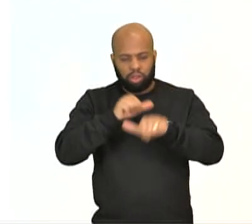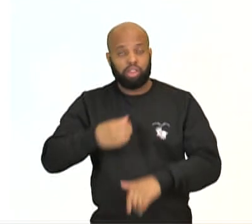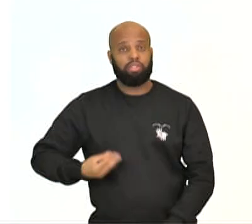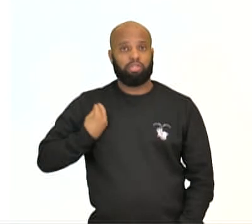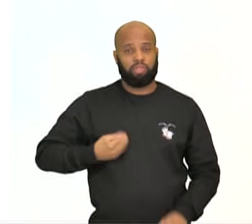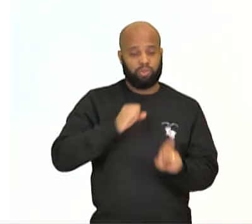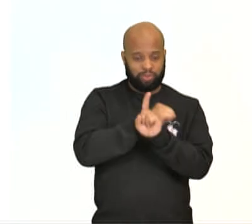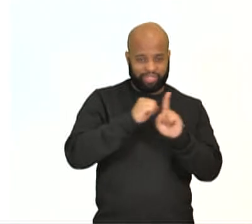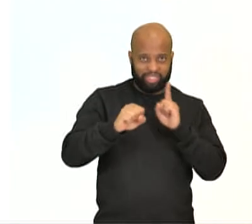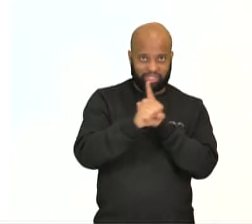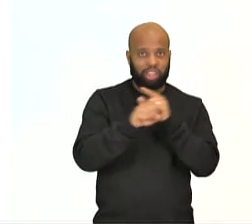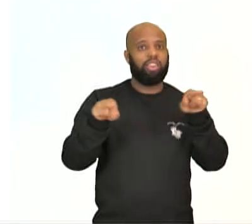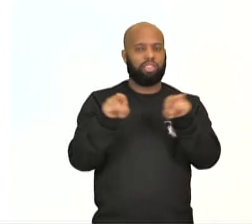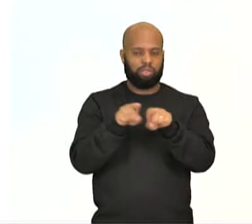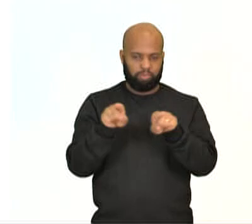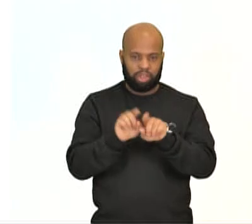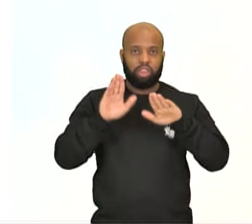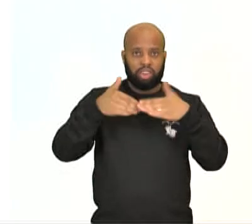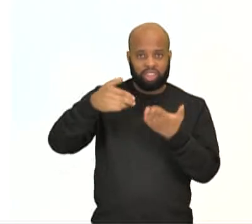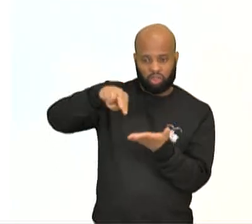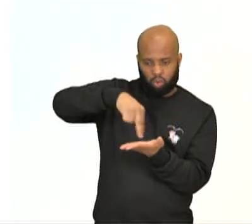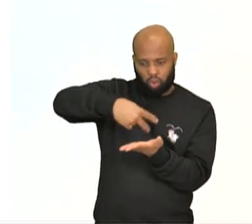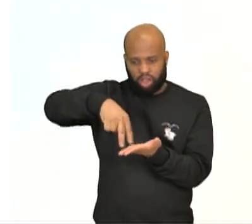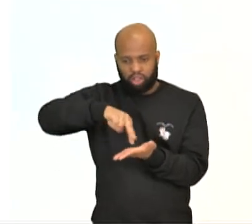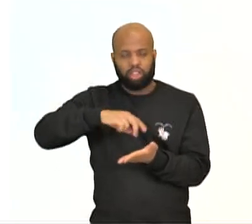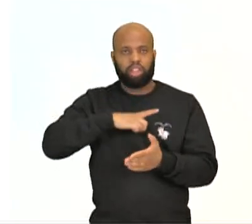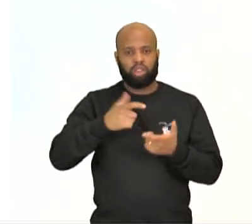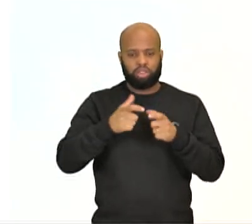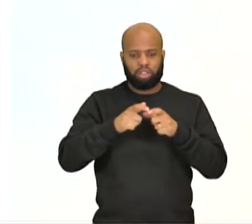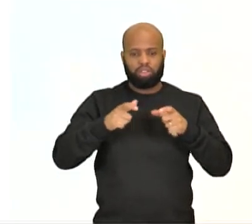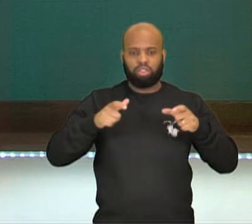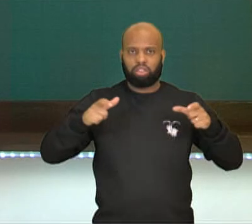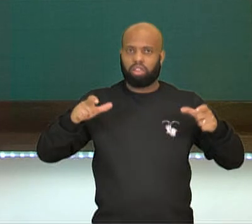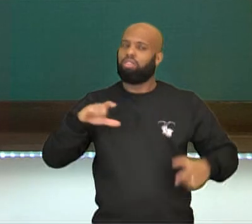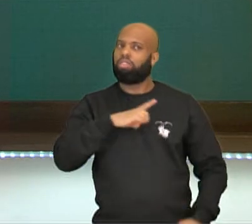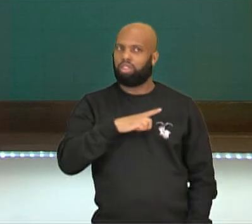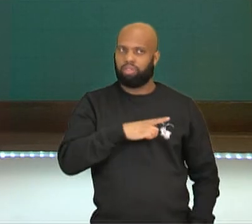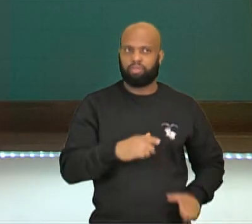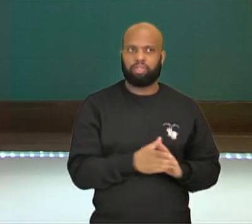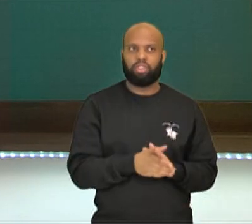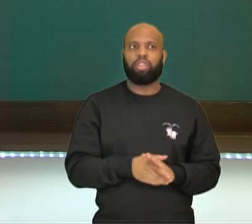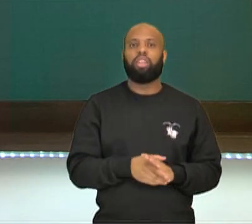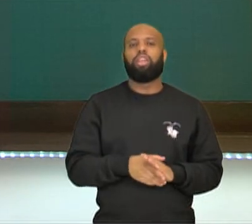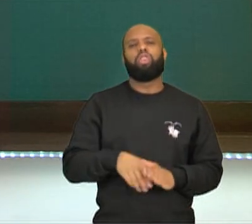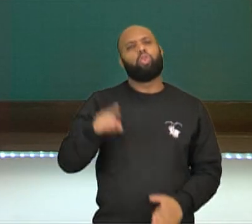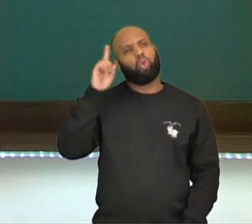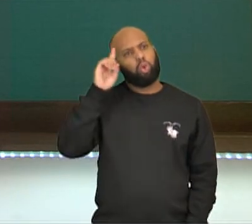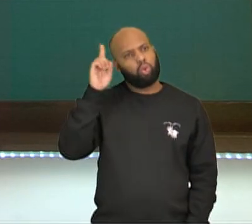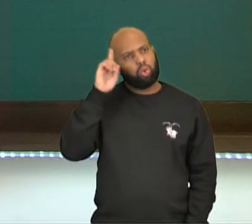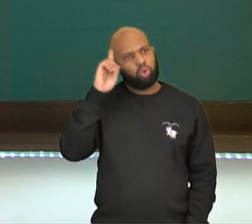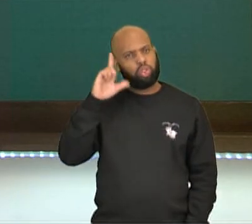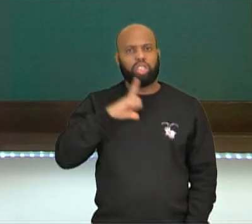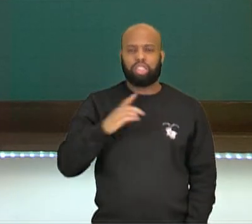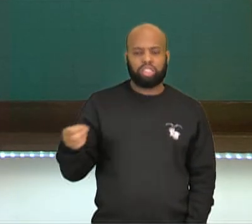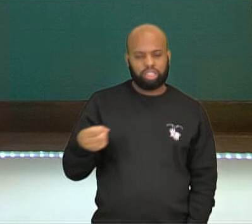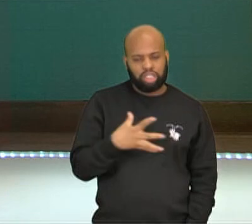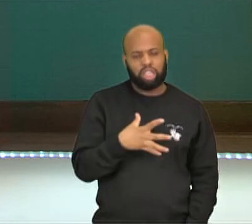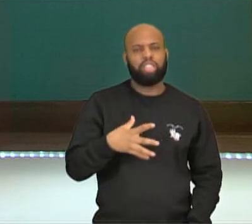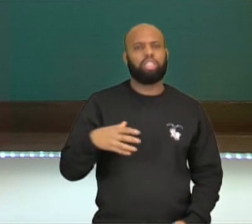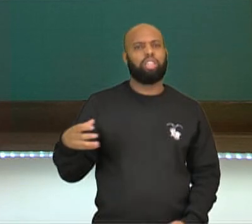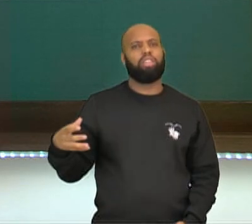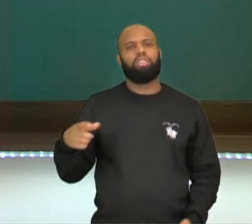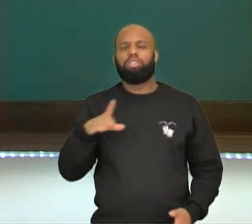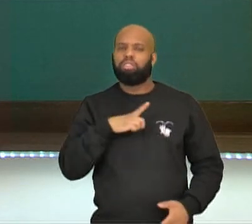Então, a dança, ela, como diz aqui, ela cresce incessantemente. cada dia que passa a gente vê uma dança nova, um